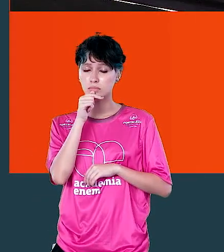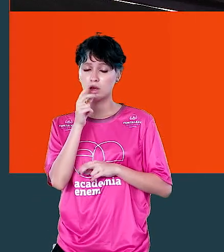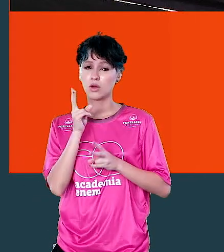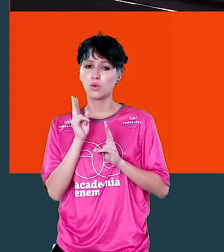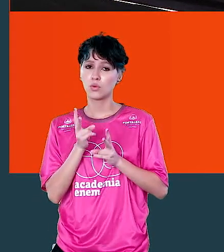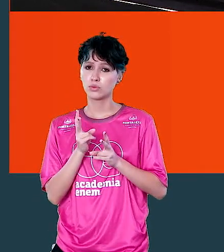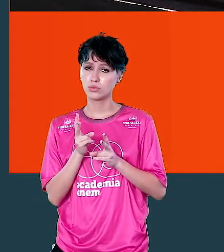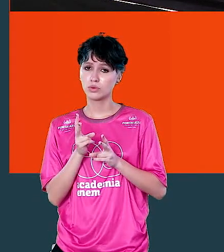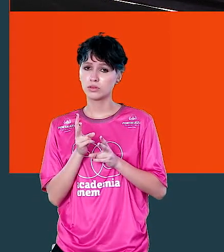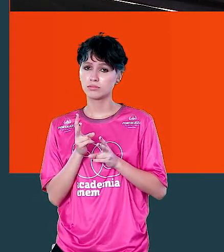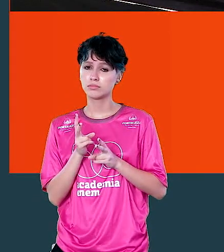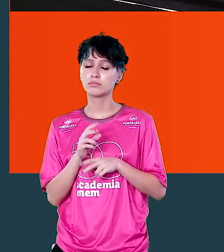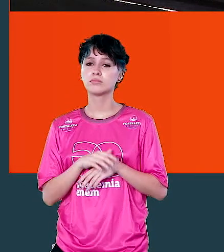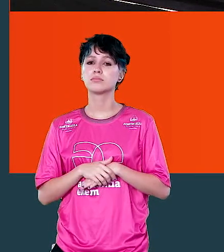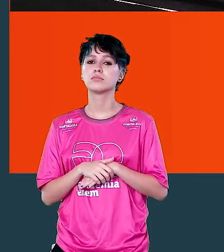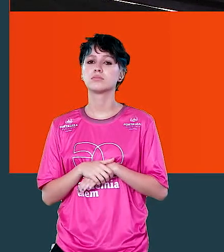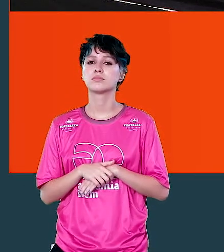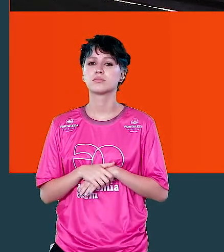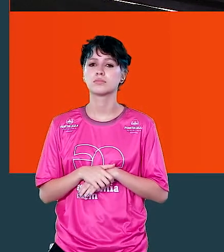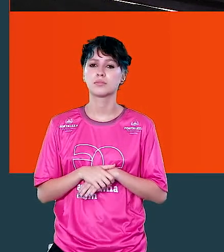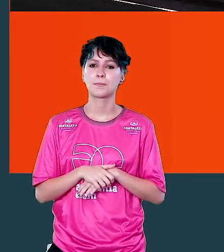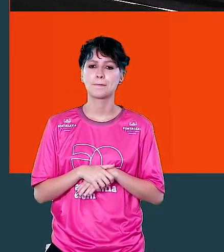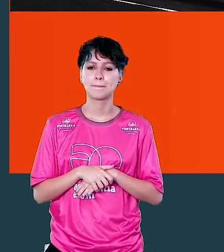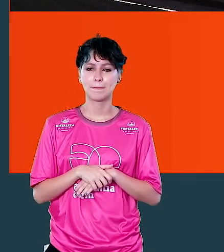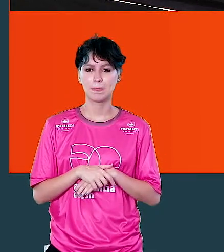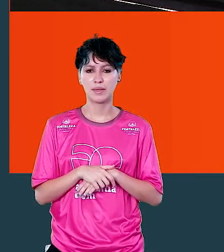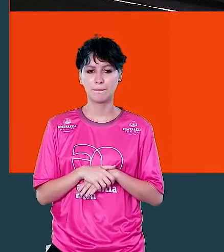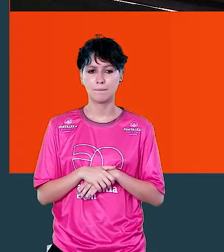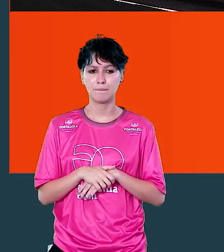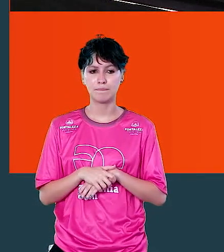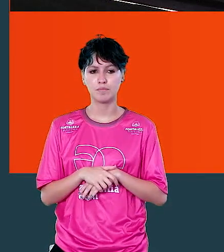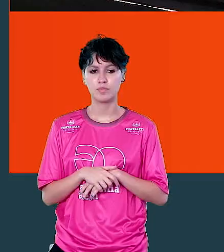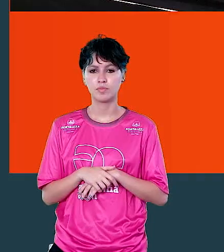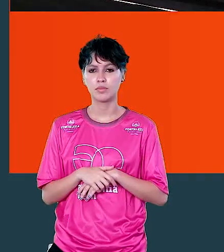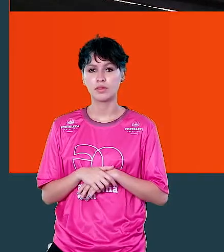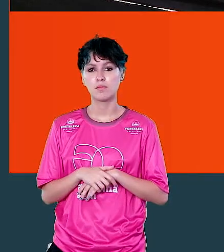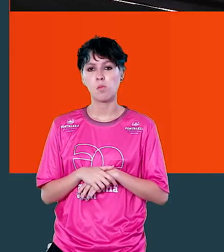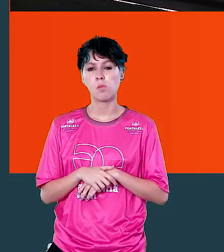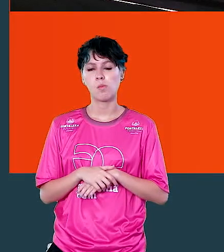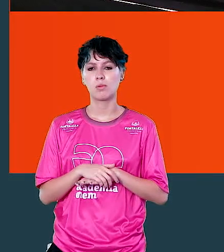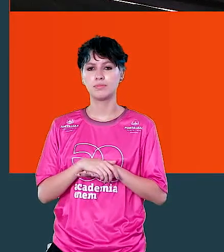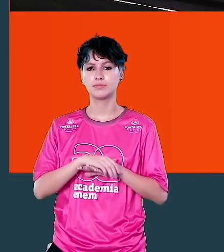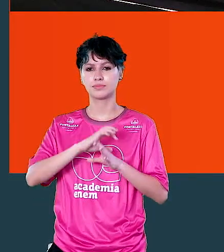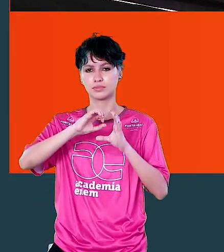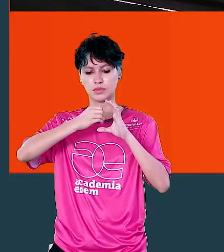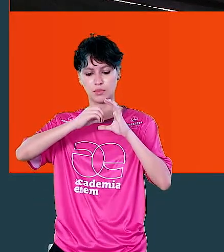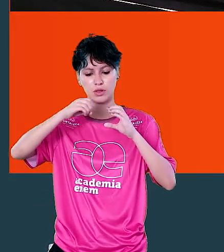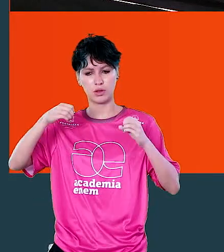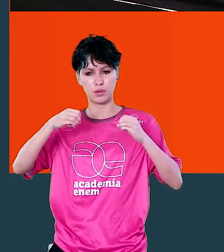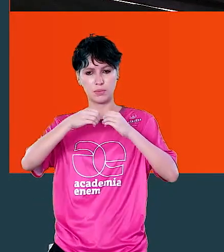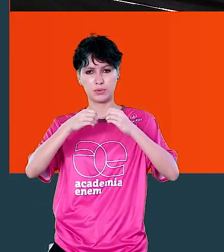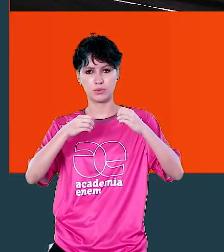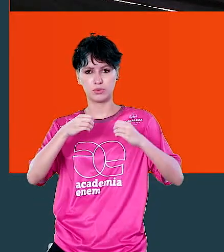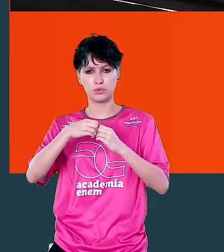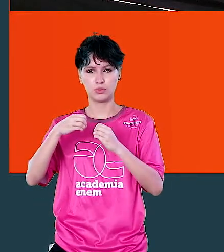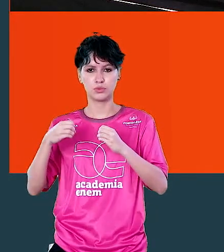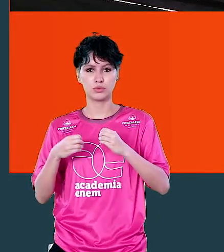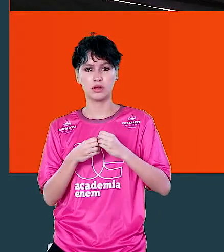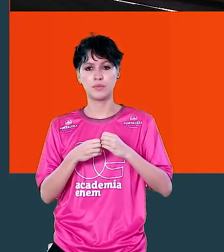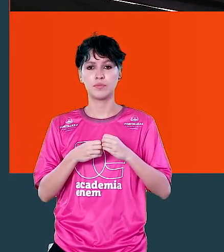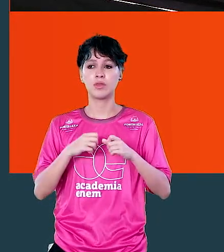não? Sim. H2O. As moléculas só estão mais juntas, né? Eu mudei a composição química da